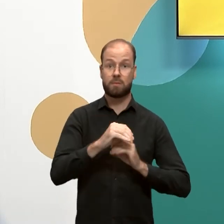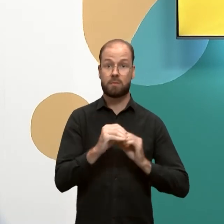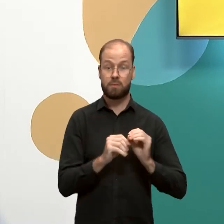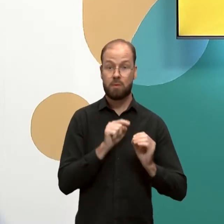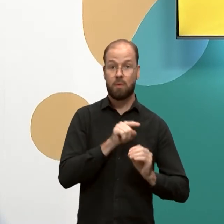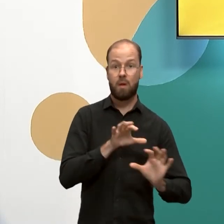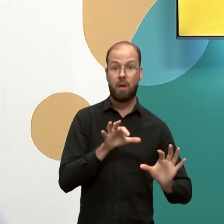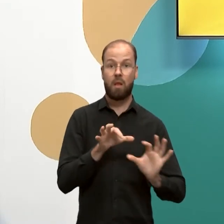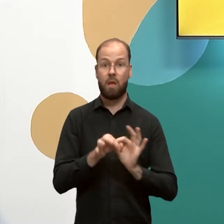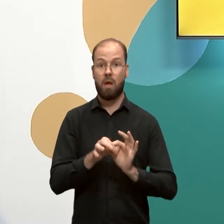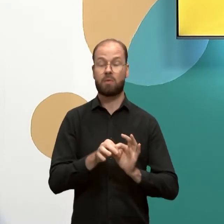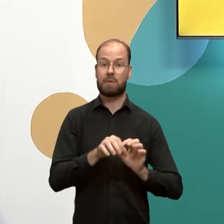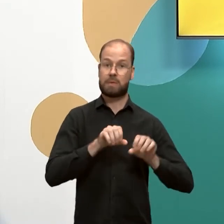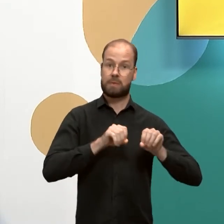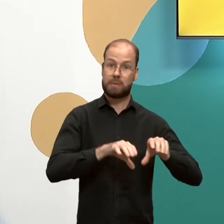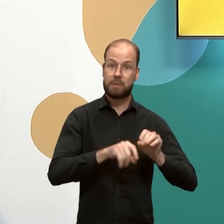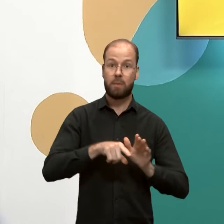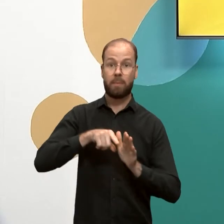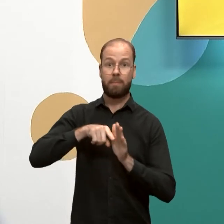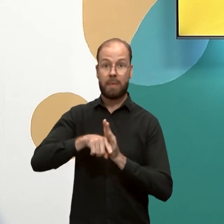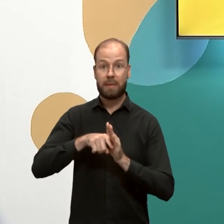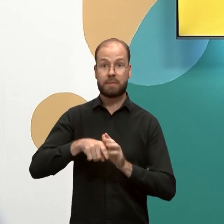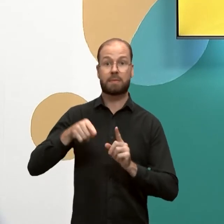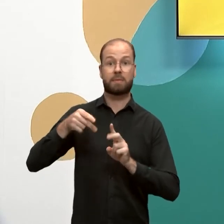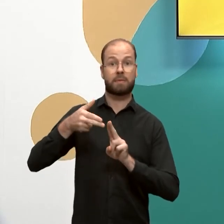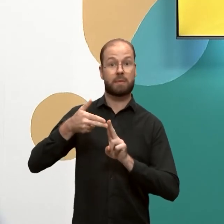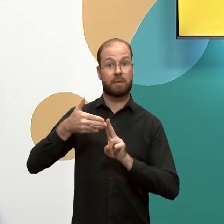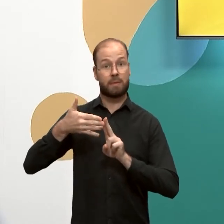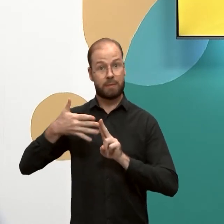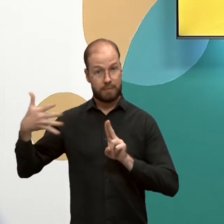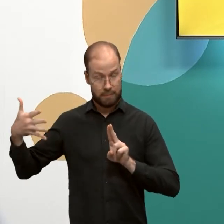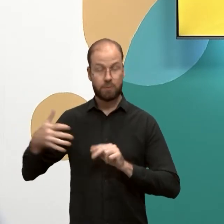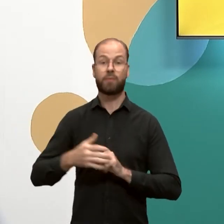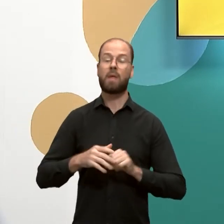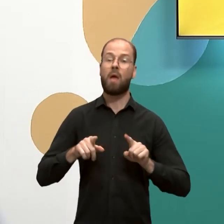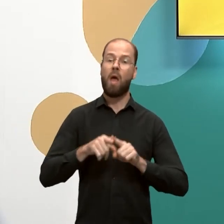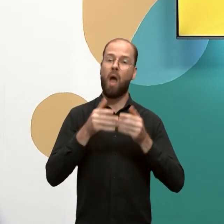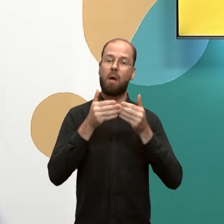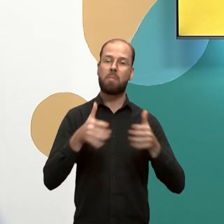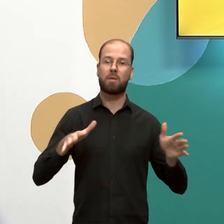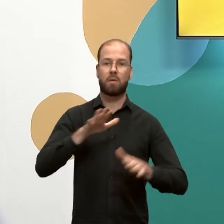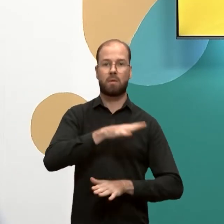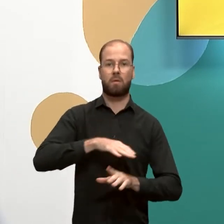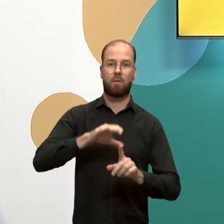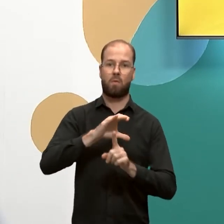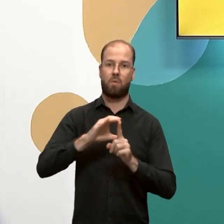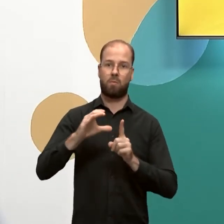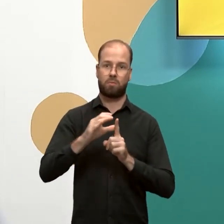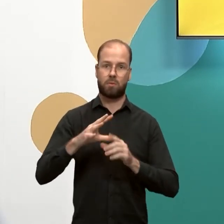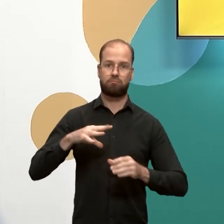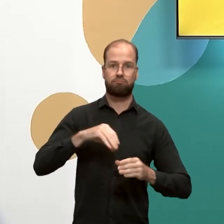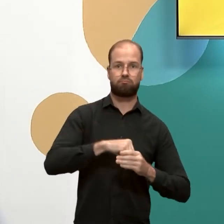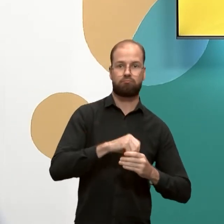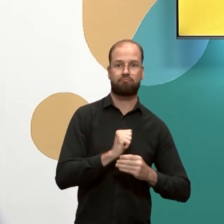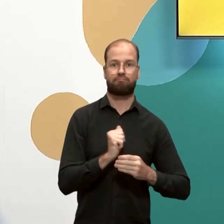e extensão, abertas para a comunidade interna e para a comunidade externa.